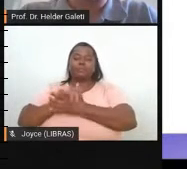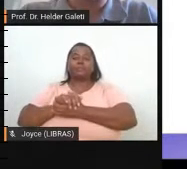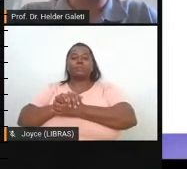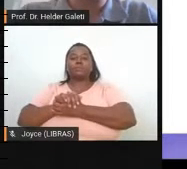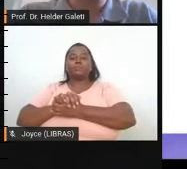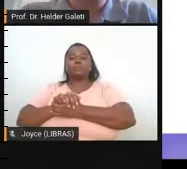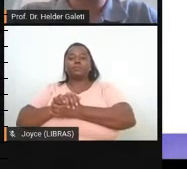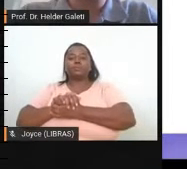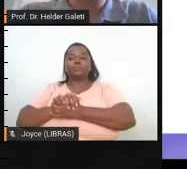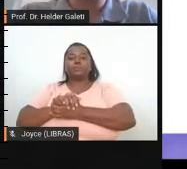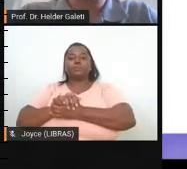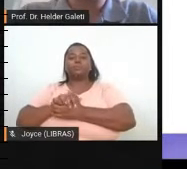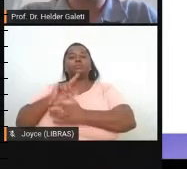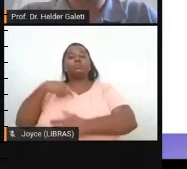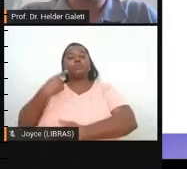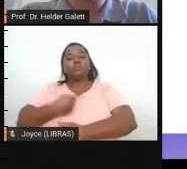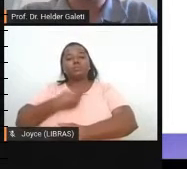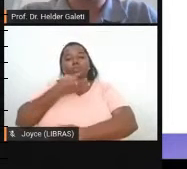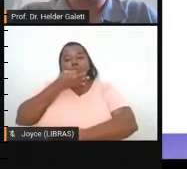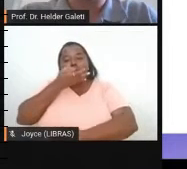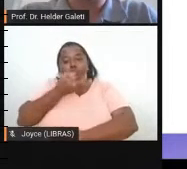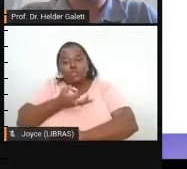Nós sugerimos